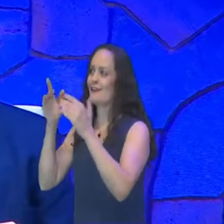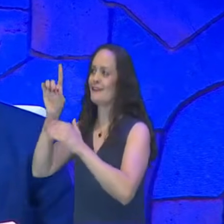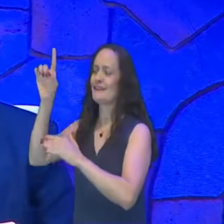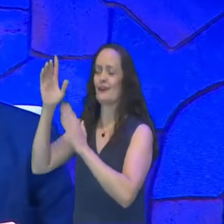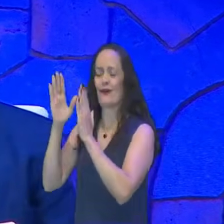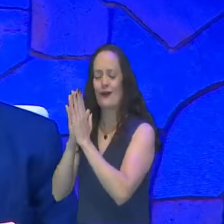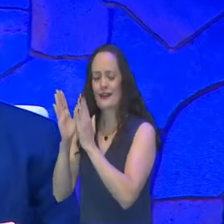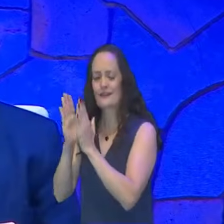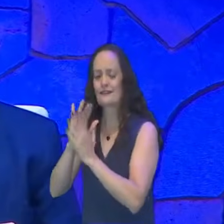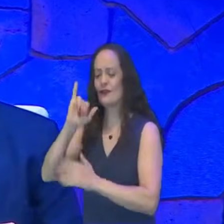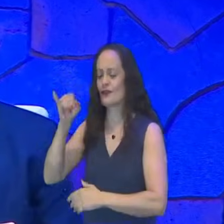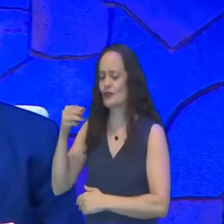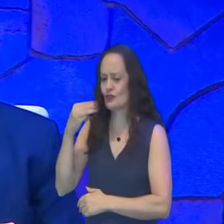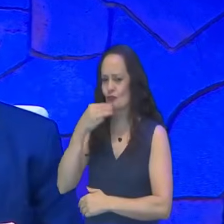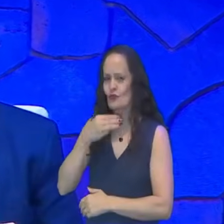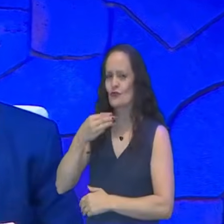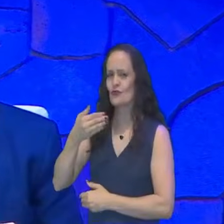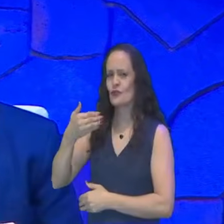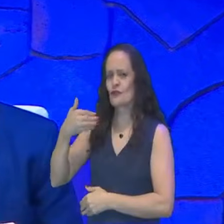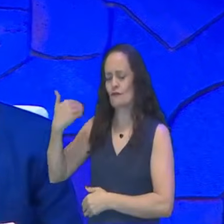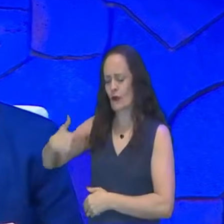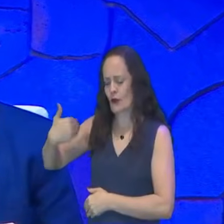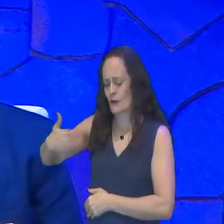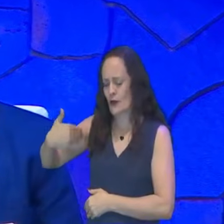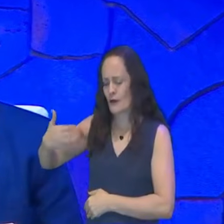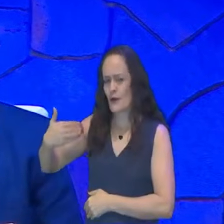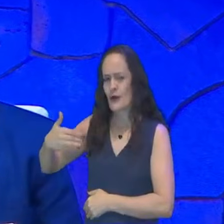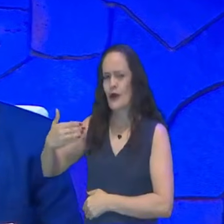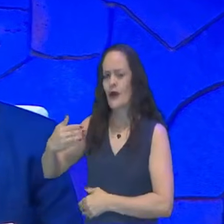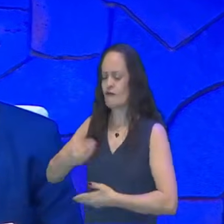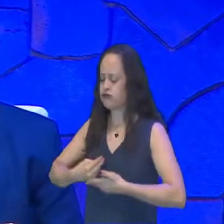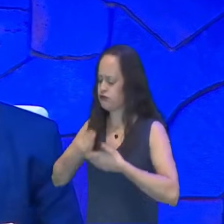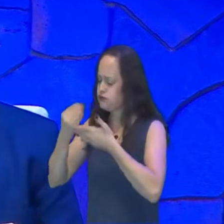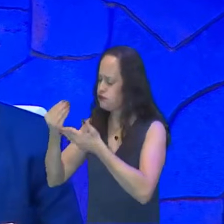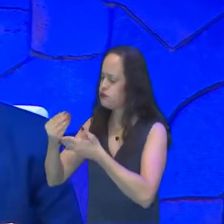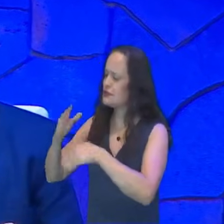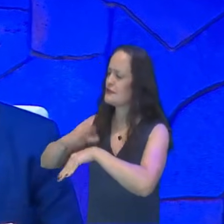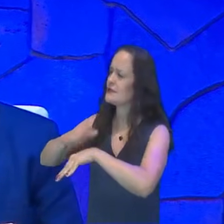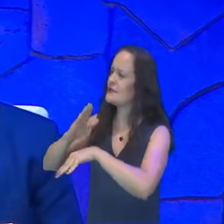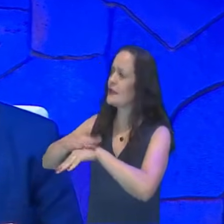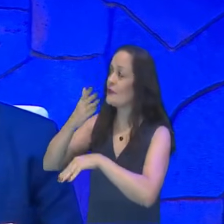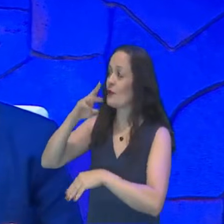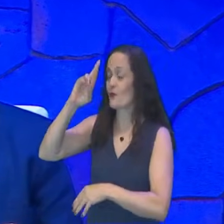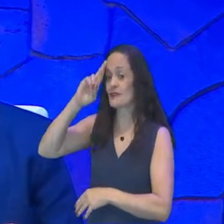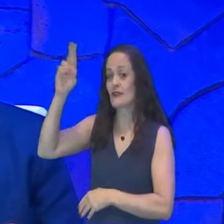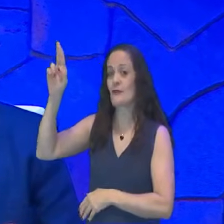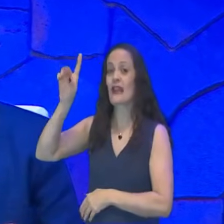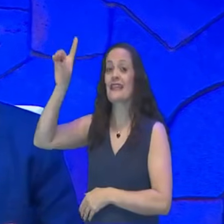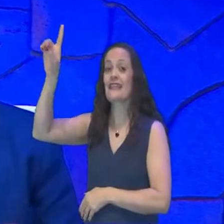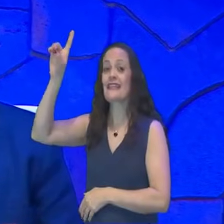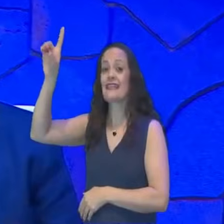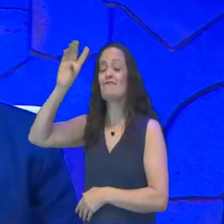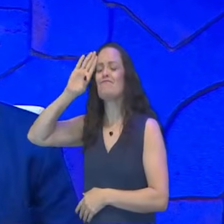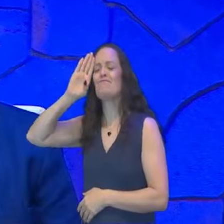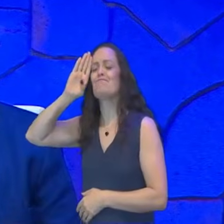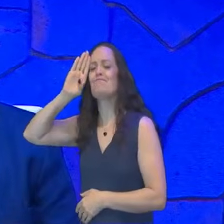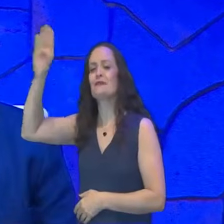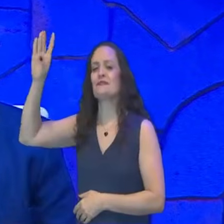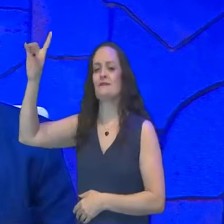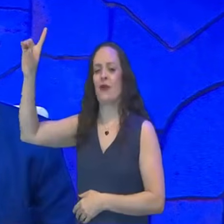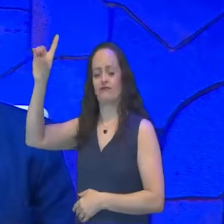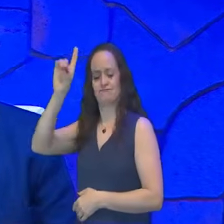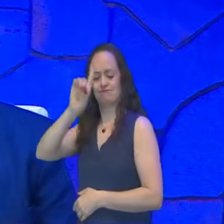palavra, o jejum, as disciplinas espirituais, dedicando tempo ao Senhor para que Ele possa ser o nosso